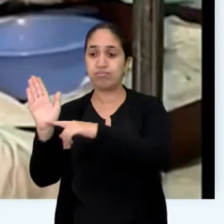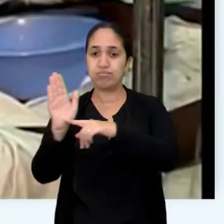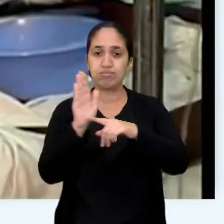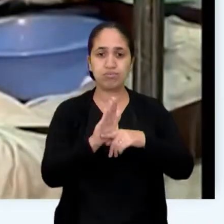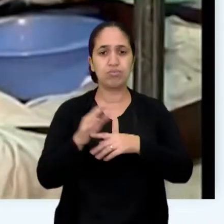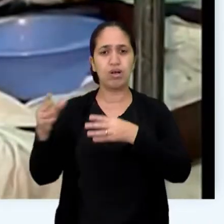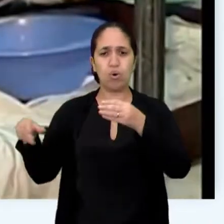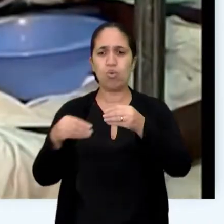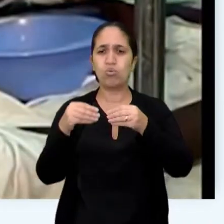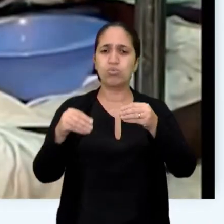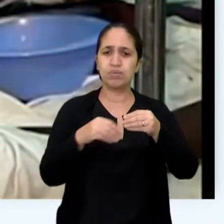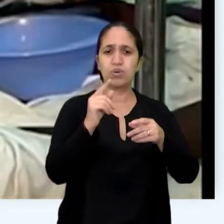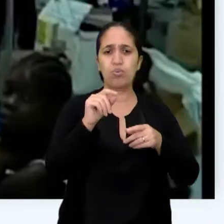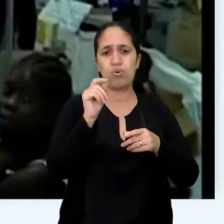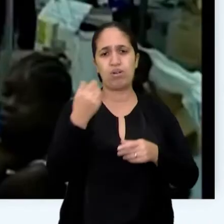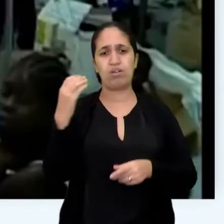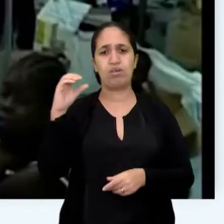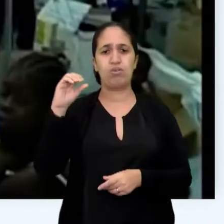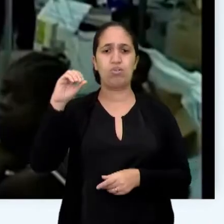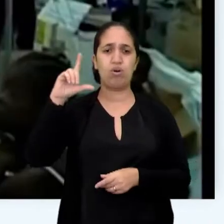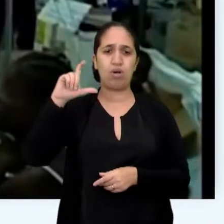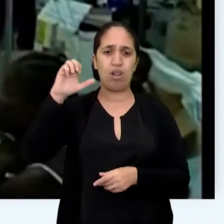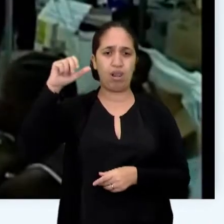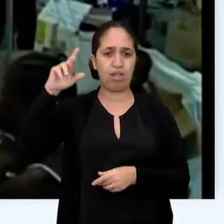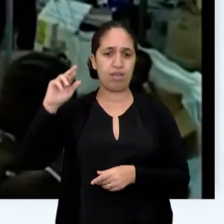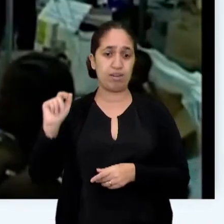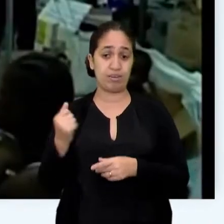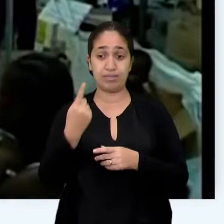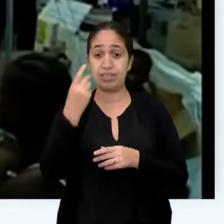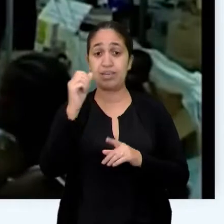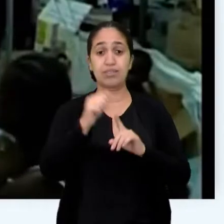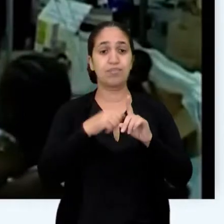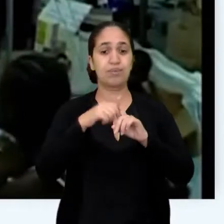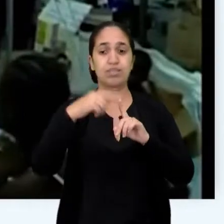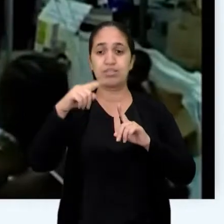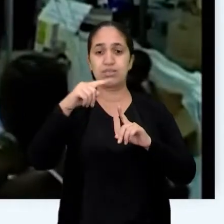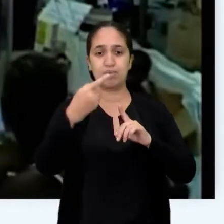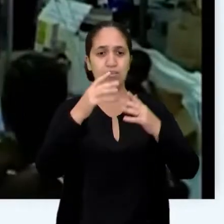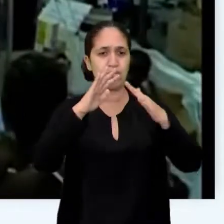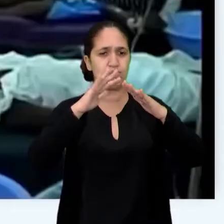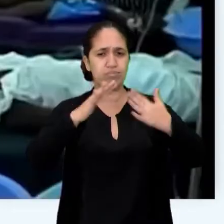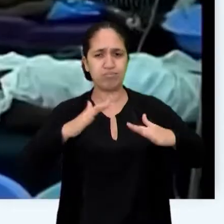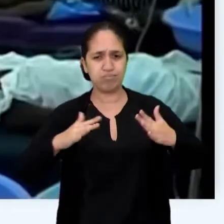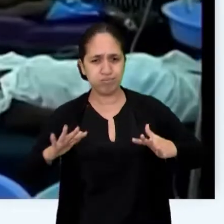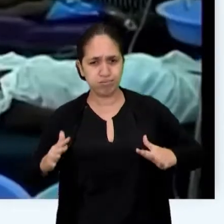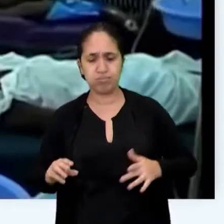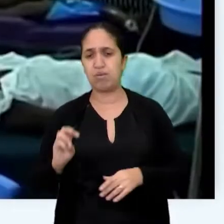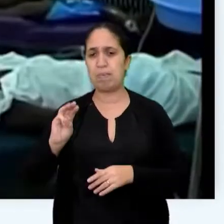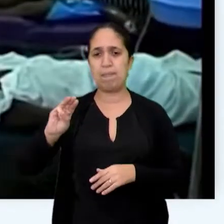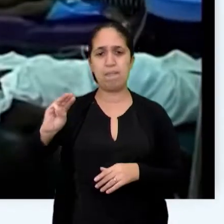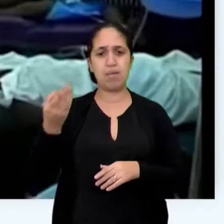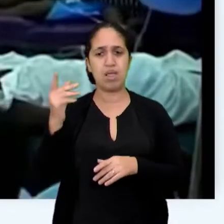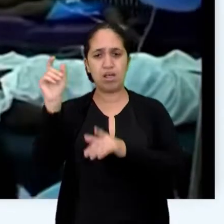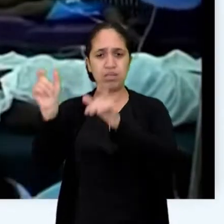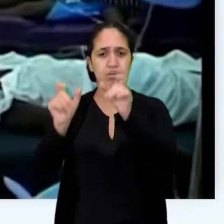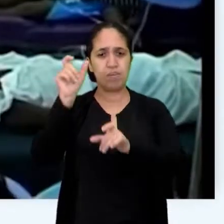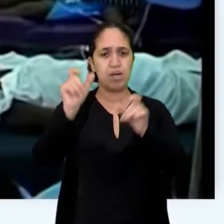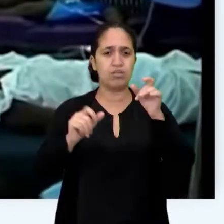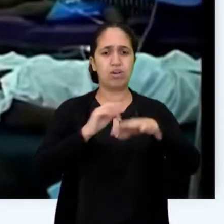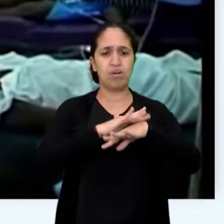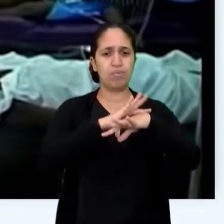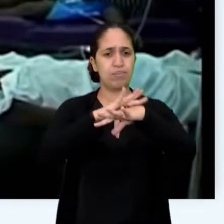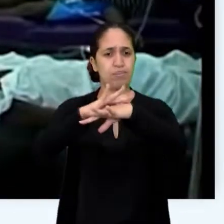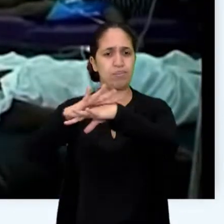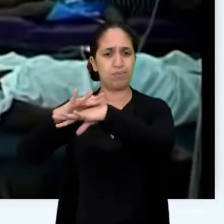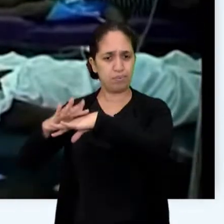contribuiu para um surto de cólera 10 meses após o tremor. Milhares de pessoas foram afetadas pela doença. Mais